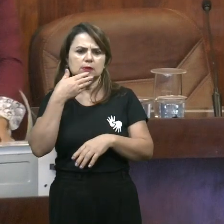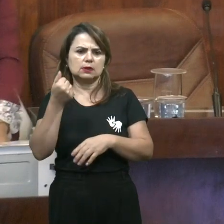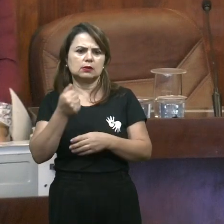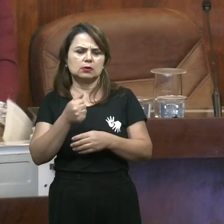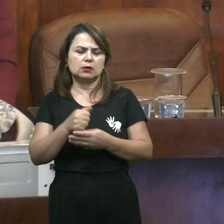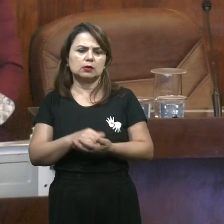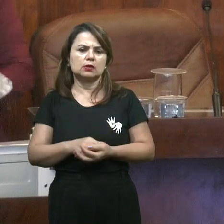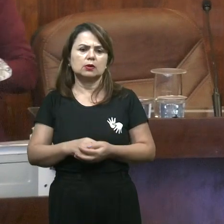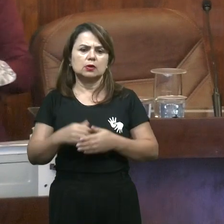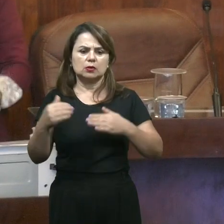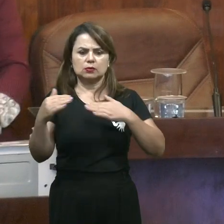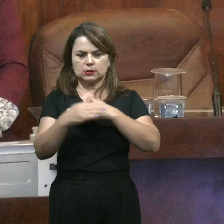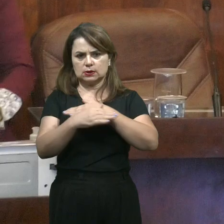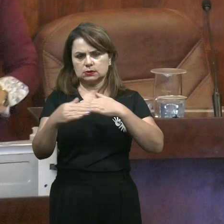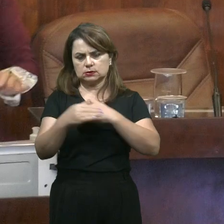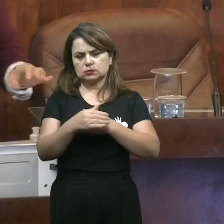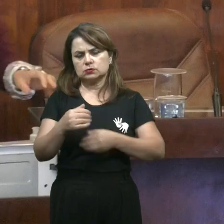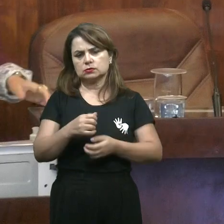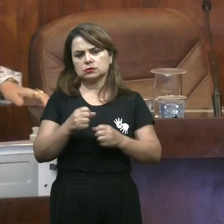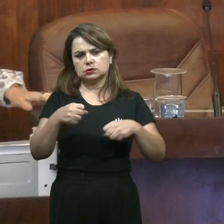e a mobilidade.